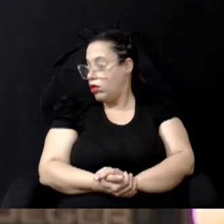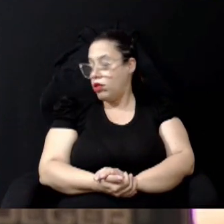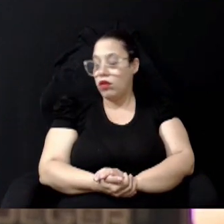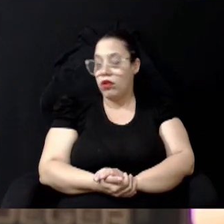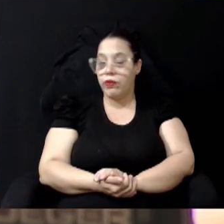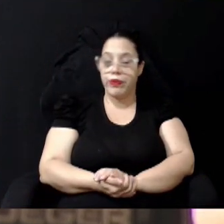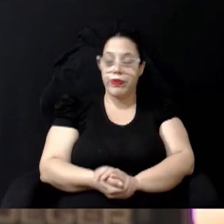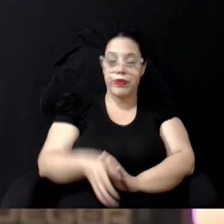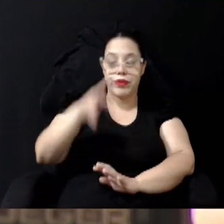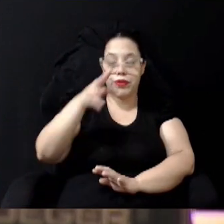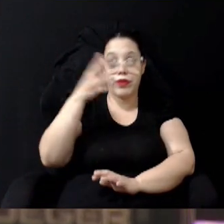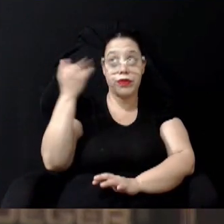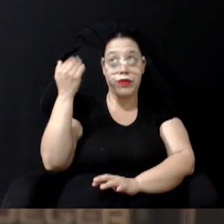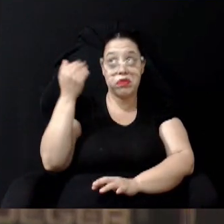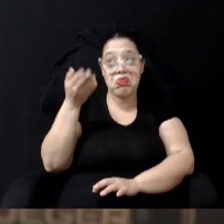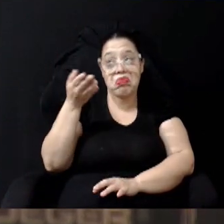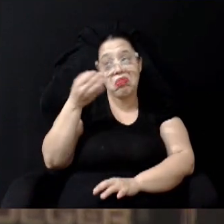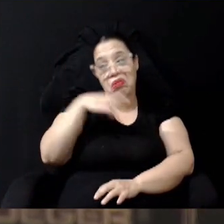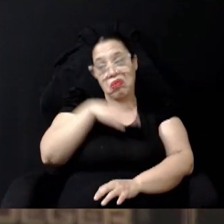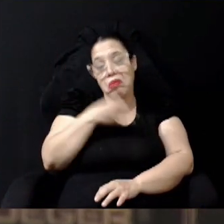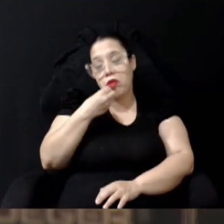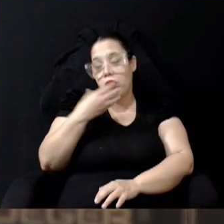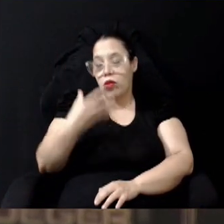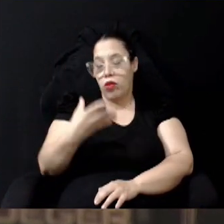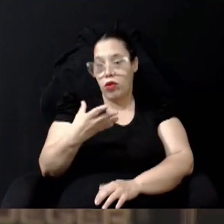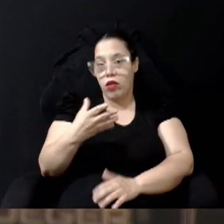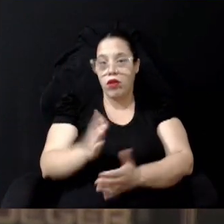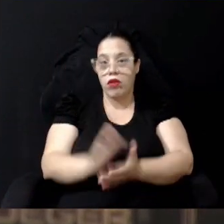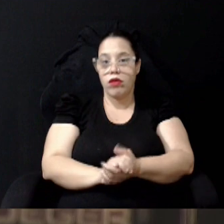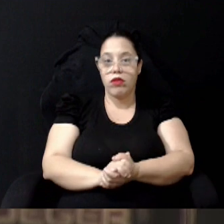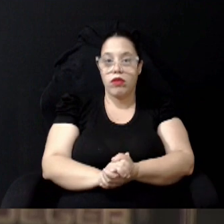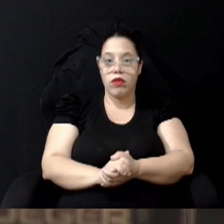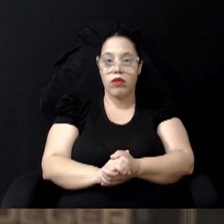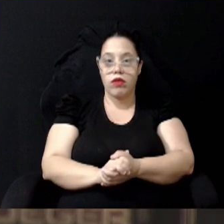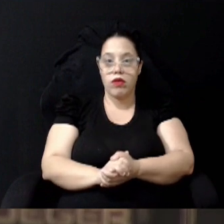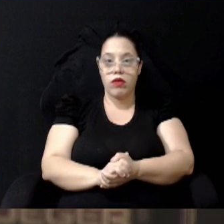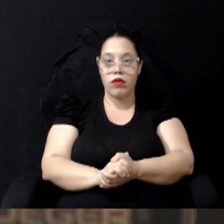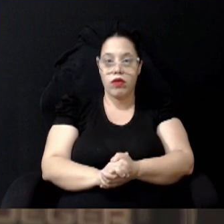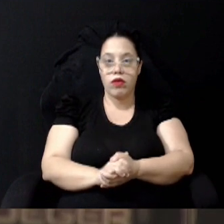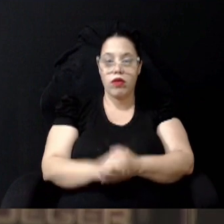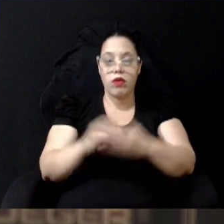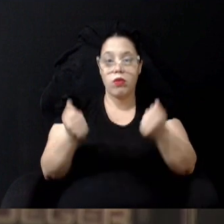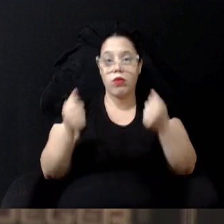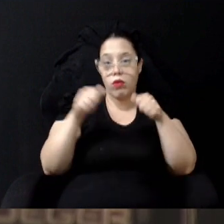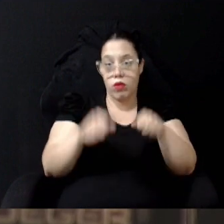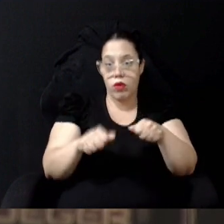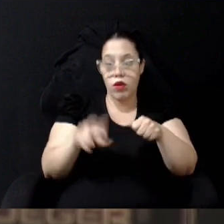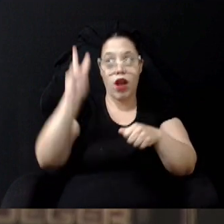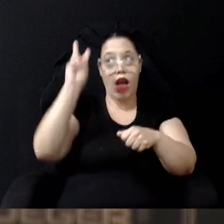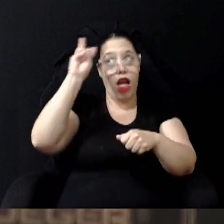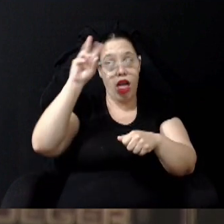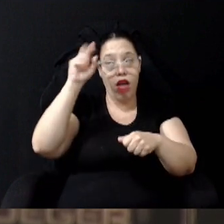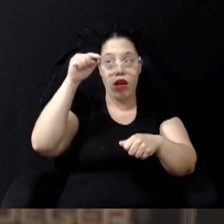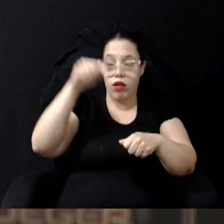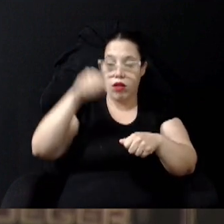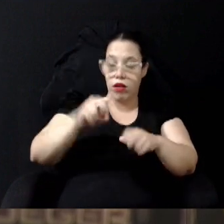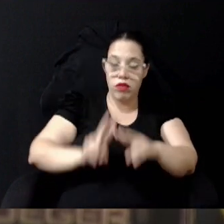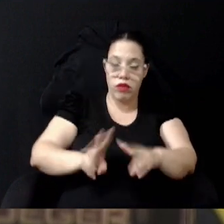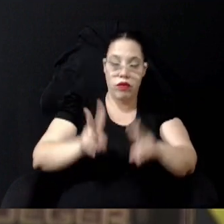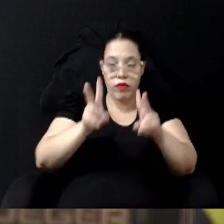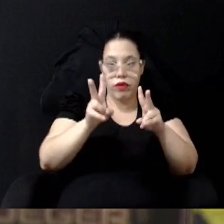é muito bom. E eu tento fazer o possível para que a história dessa cidade sempre seja